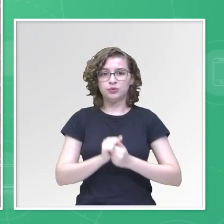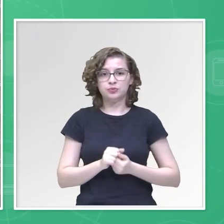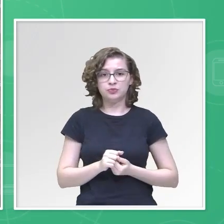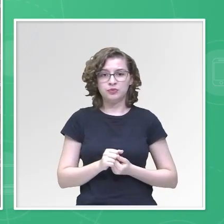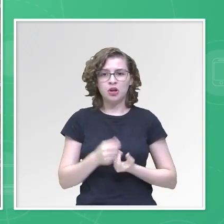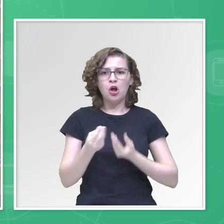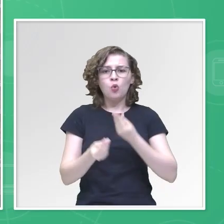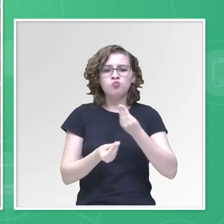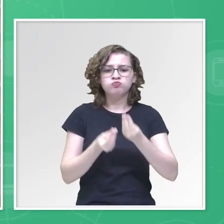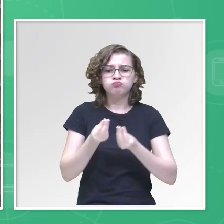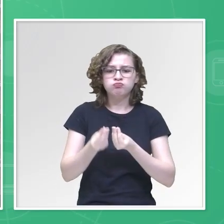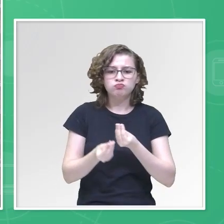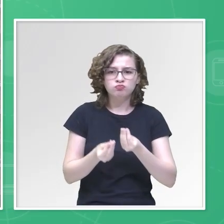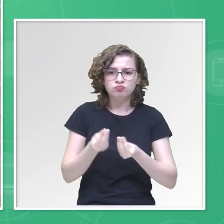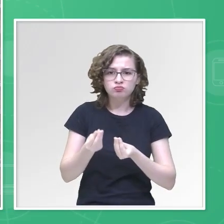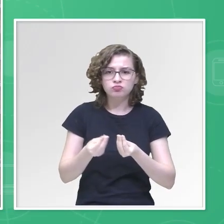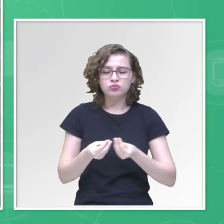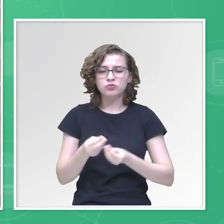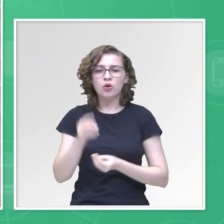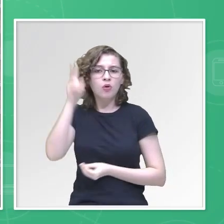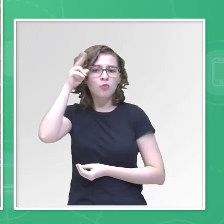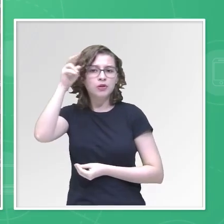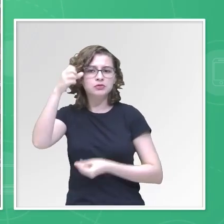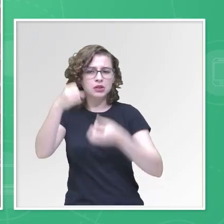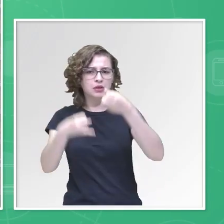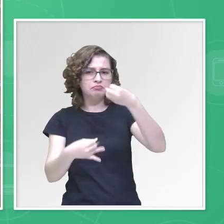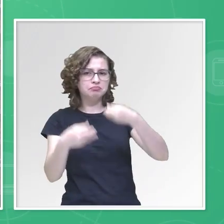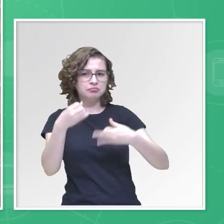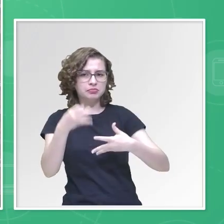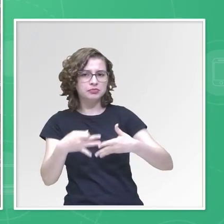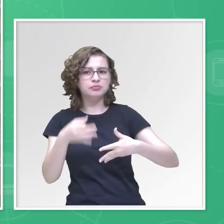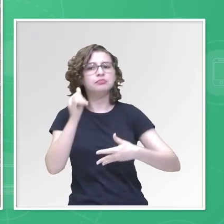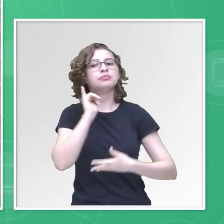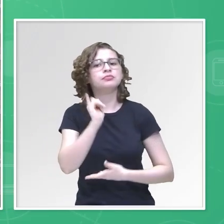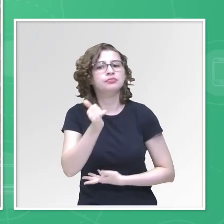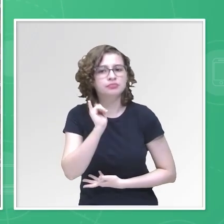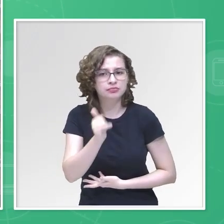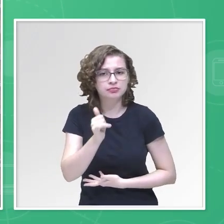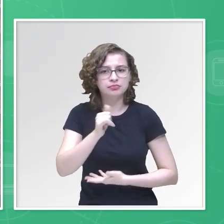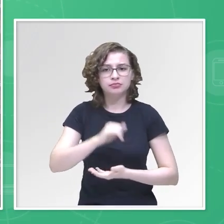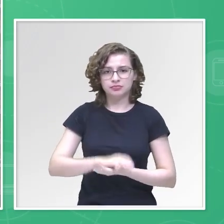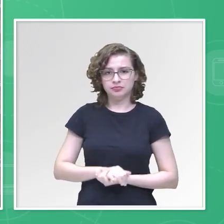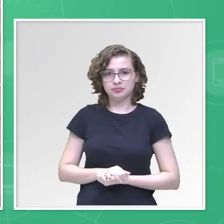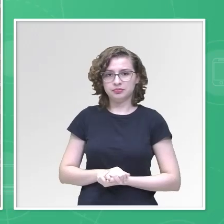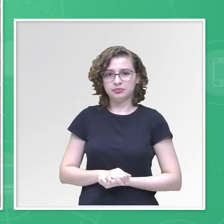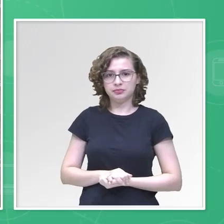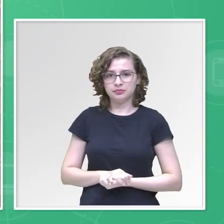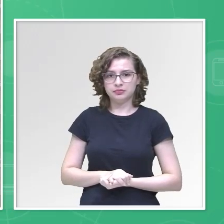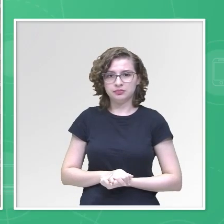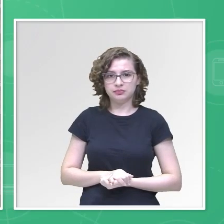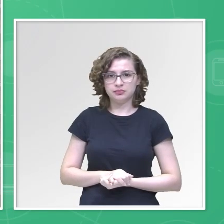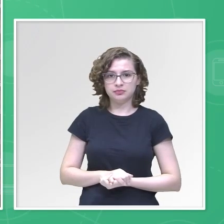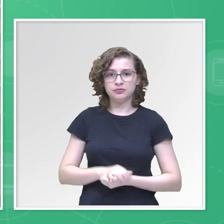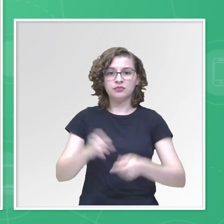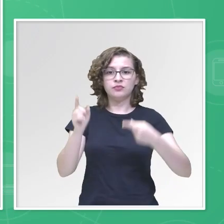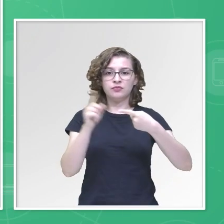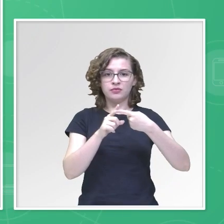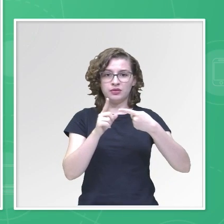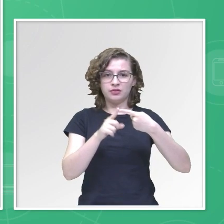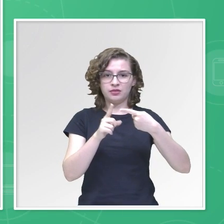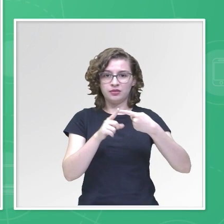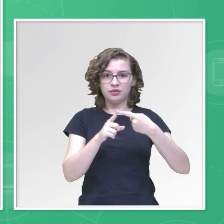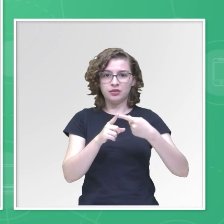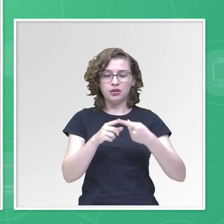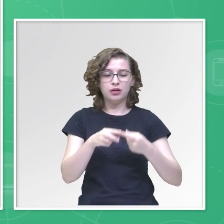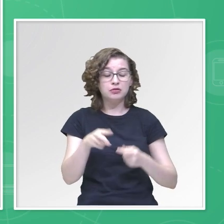forma como a história será contada será amarrada será relatada nós temos o narrador